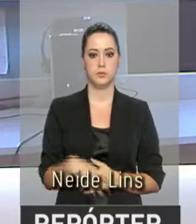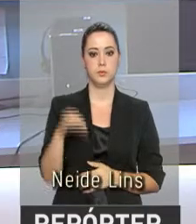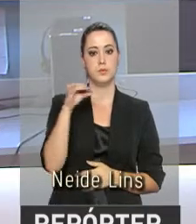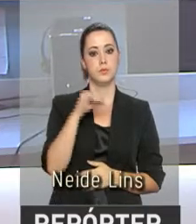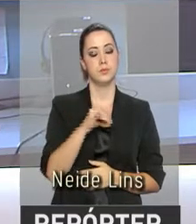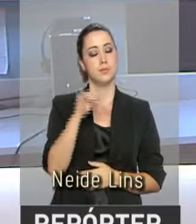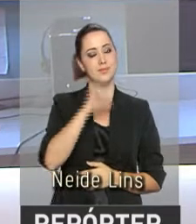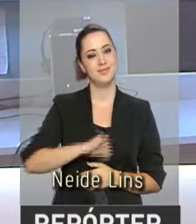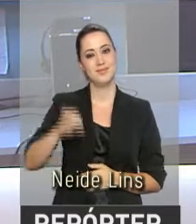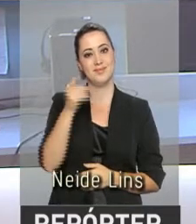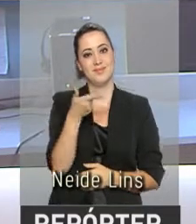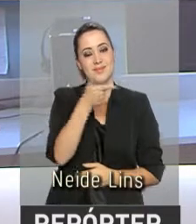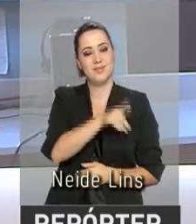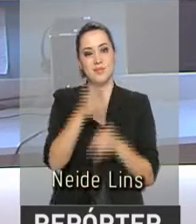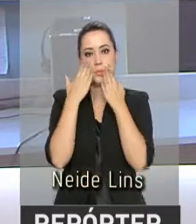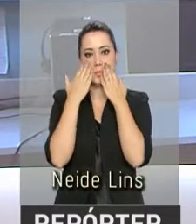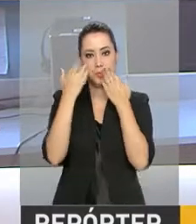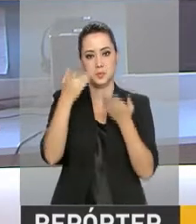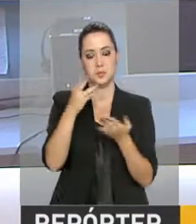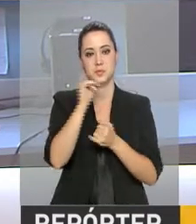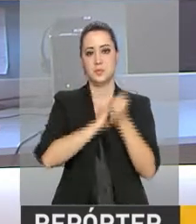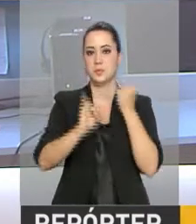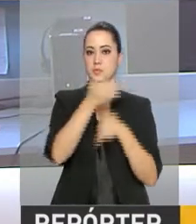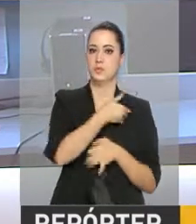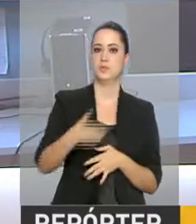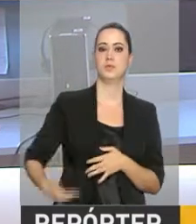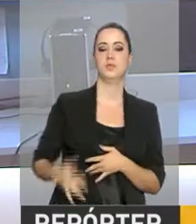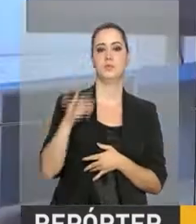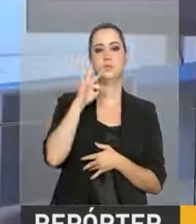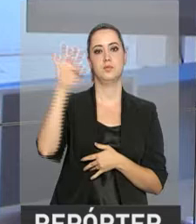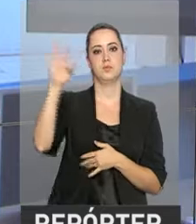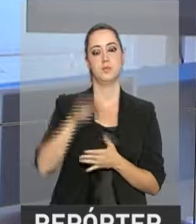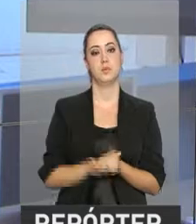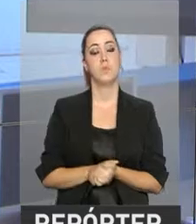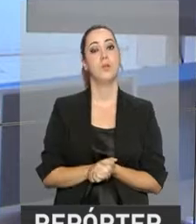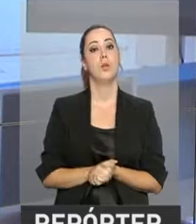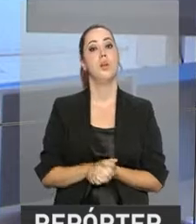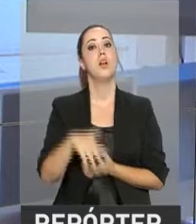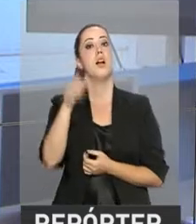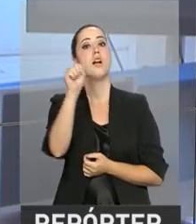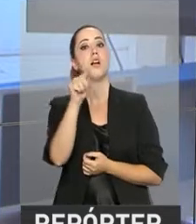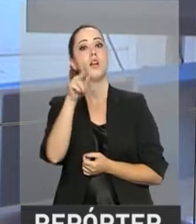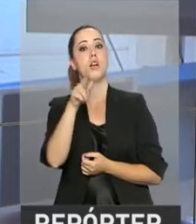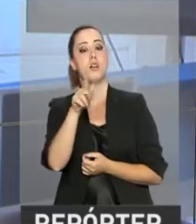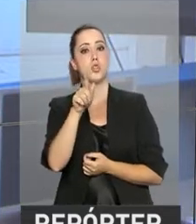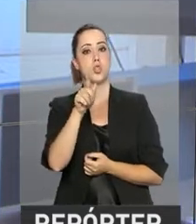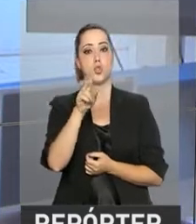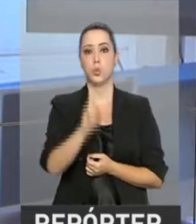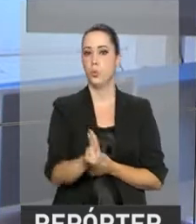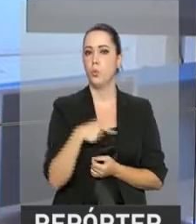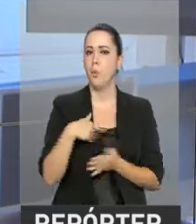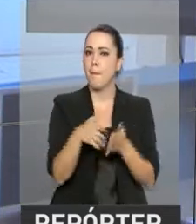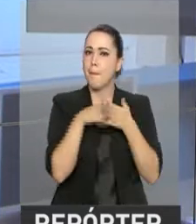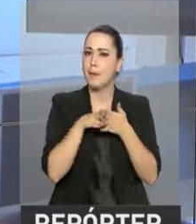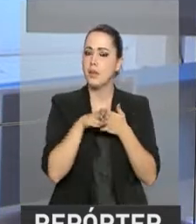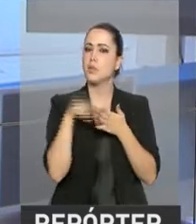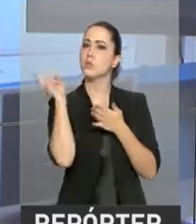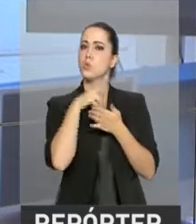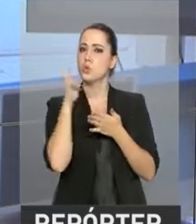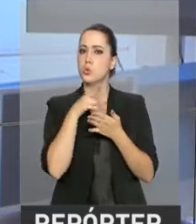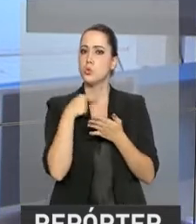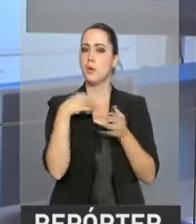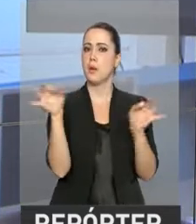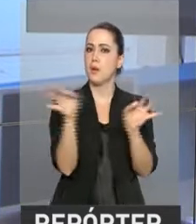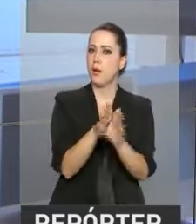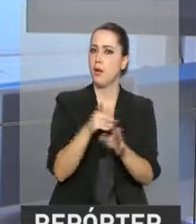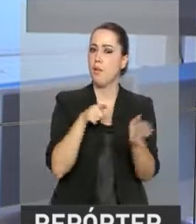lá estamos de volta com as notícias do governo federal a advocacia geral da união pede agilidade na conclusão de investigações